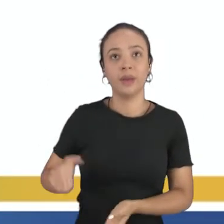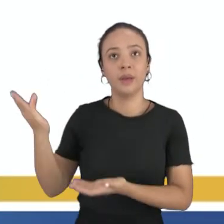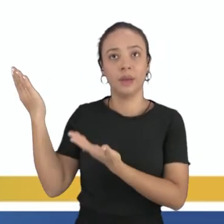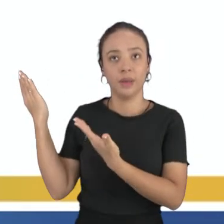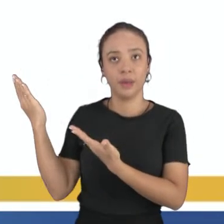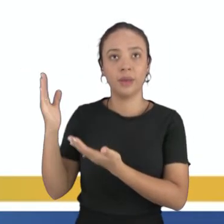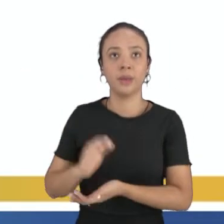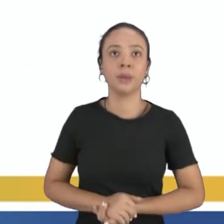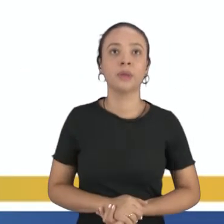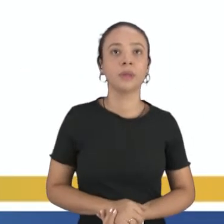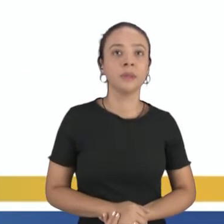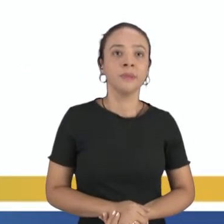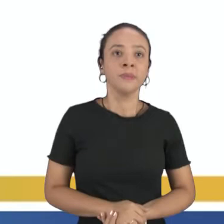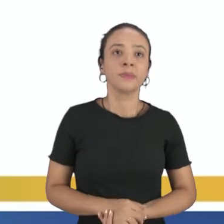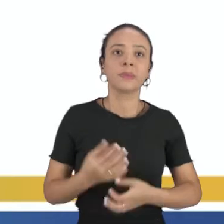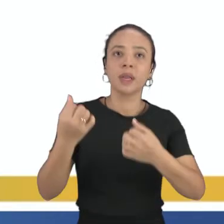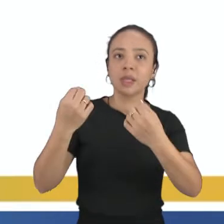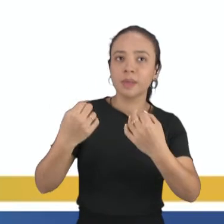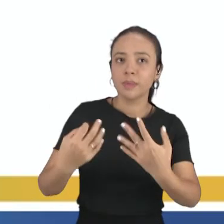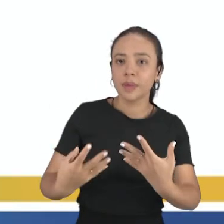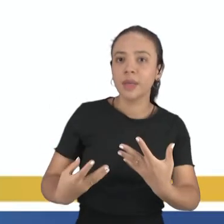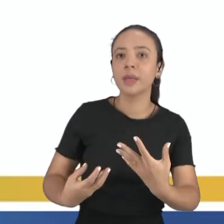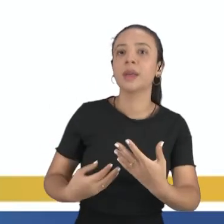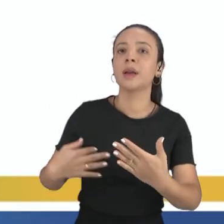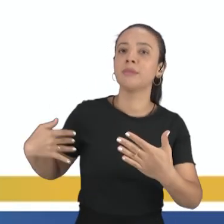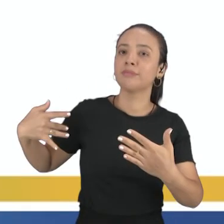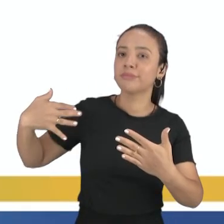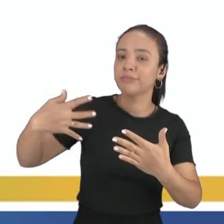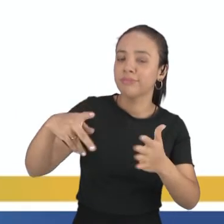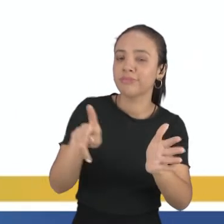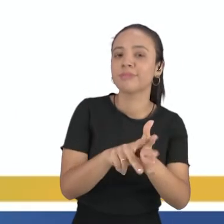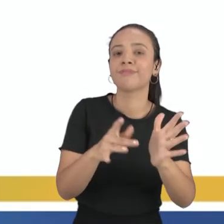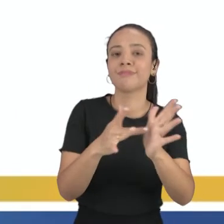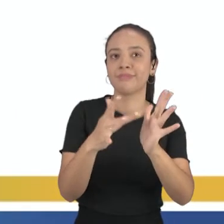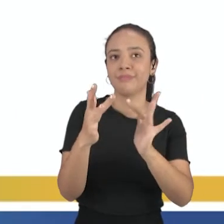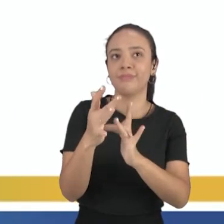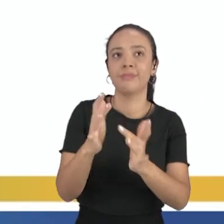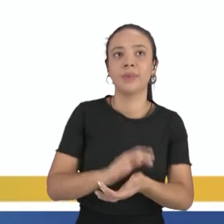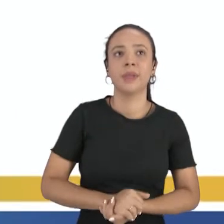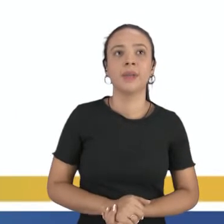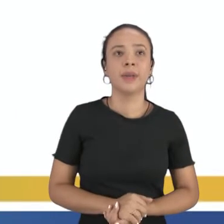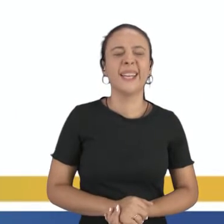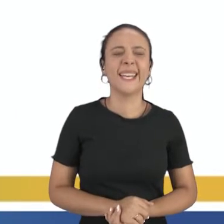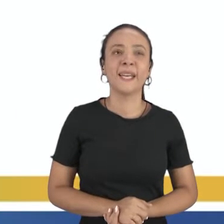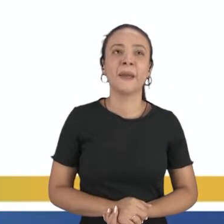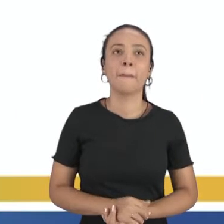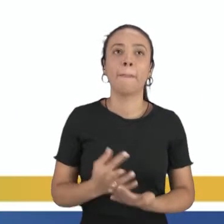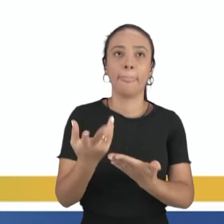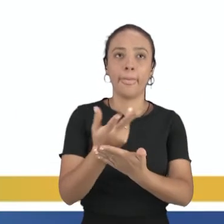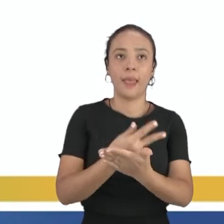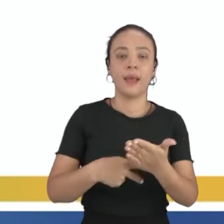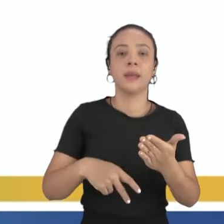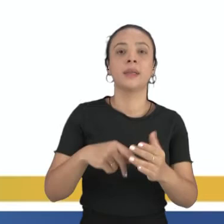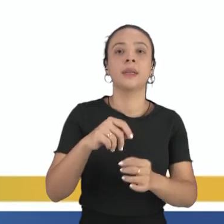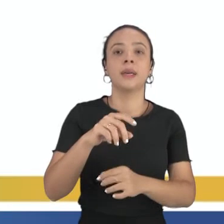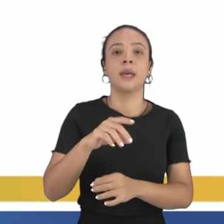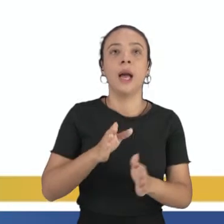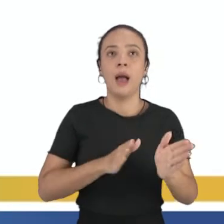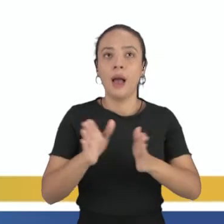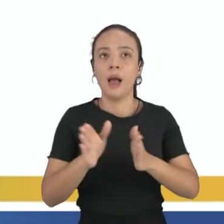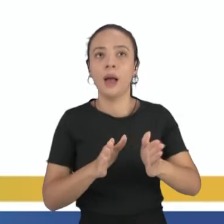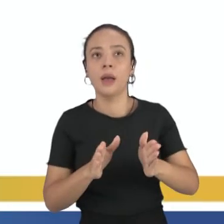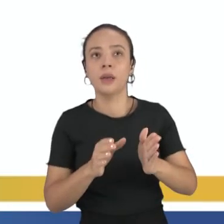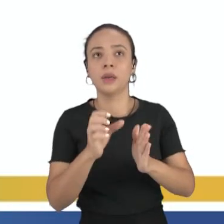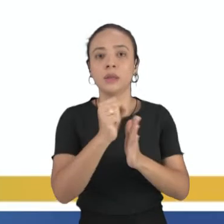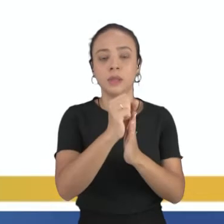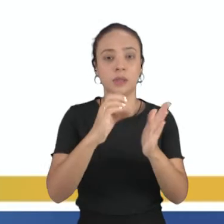Catatumba. E aí eles contam um pouco dessa trajetória de Jesus. A arte na Idade Média, entre o século V